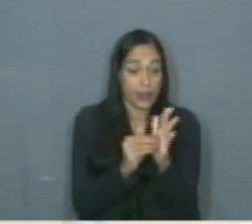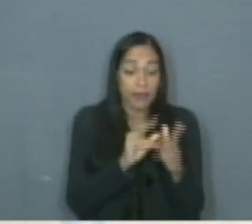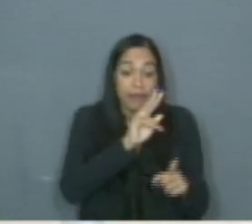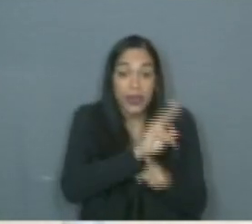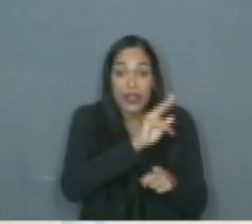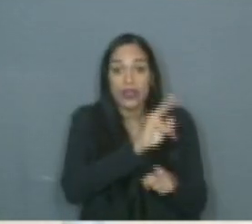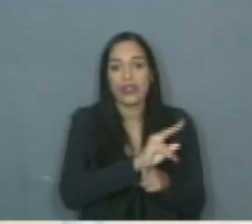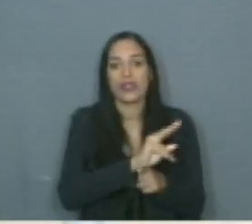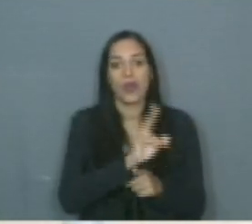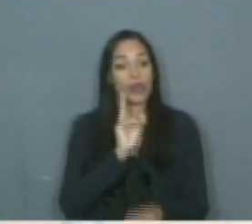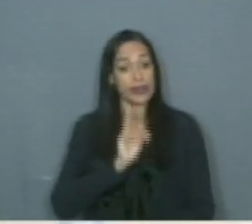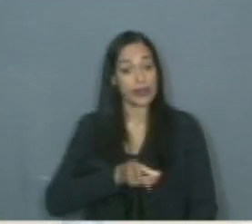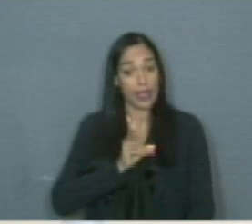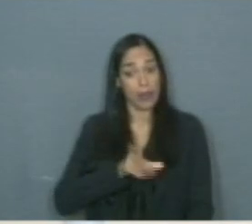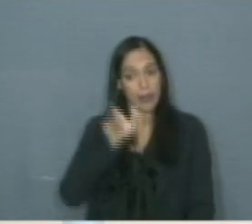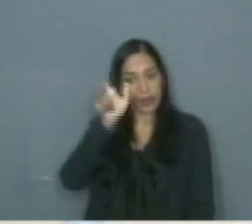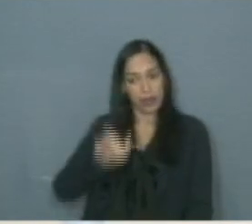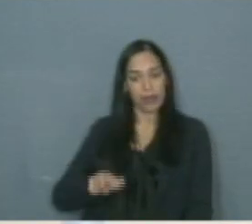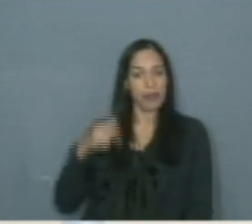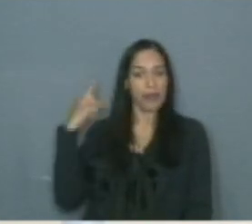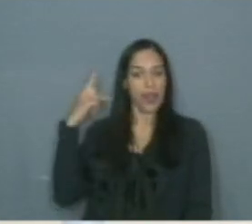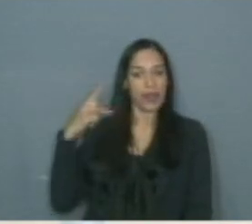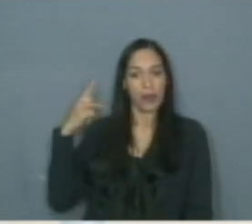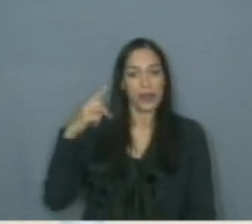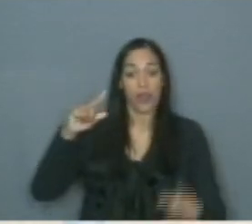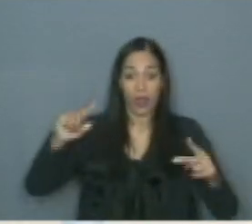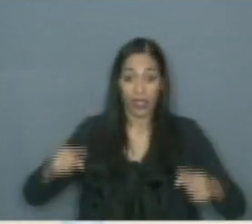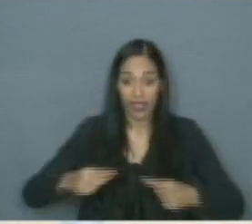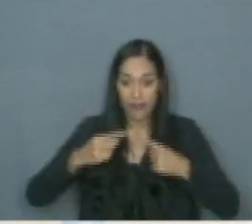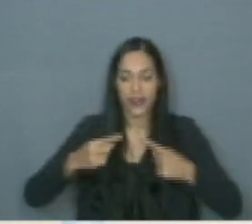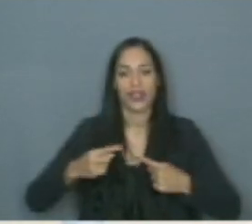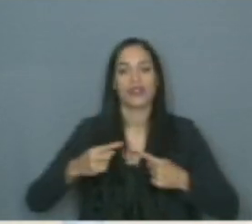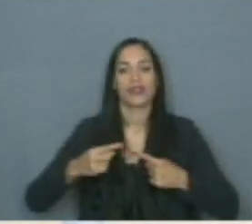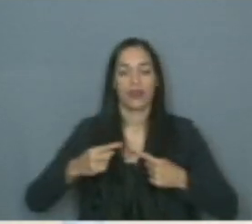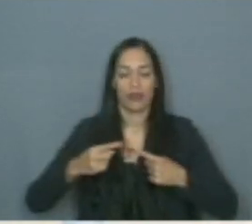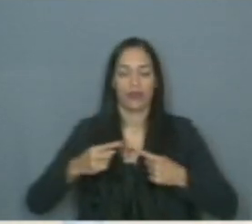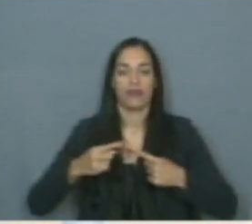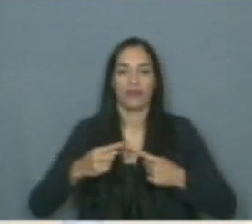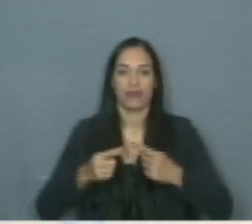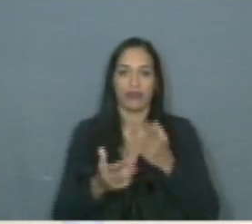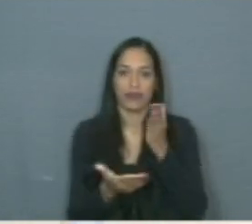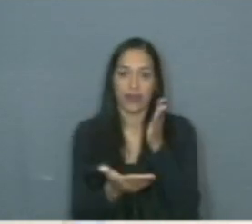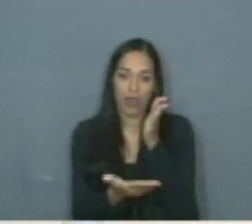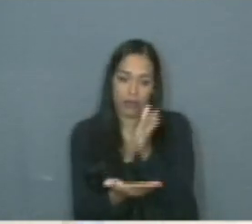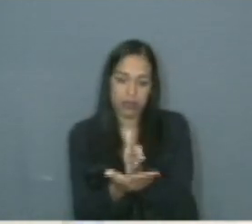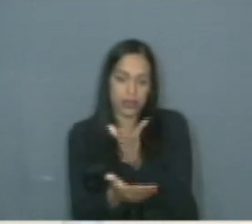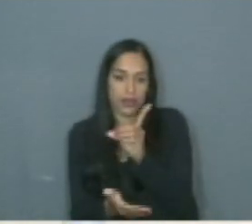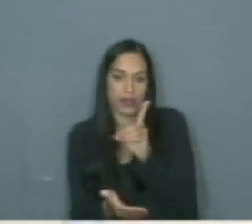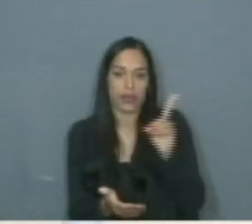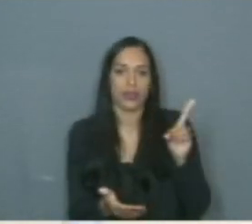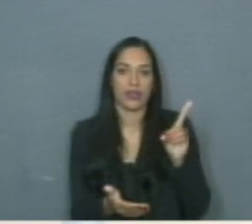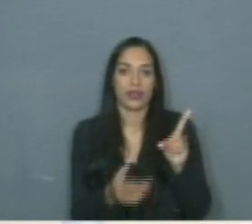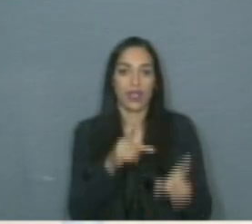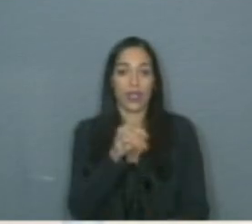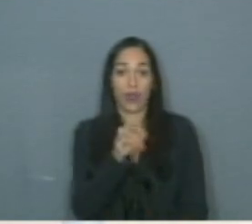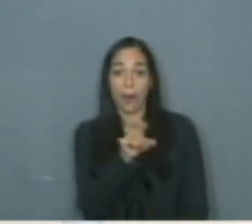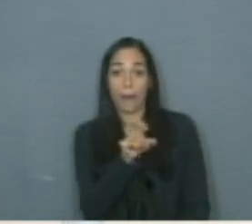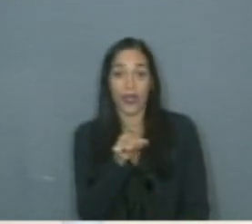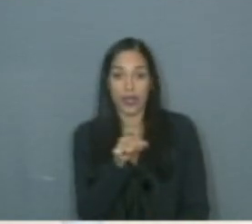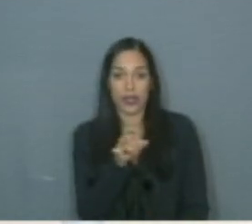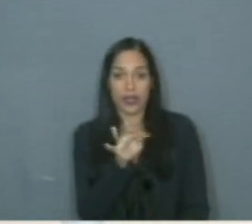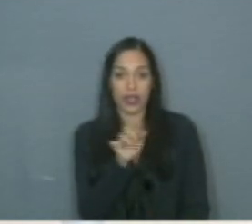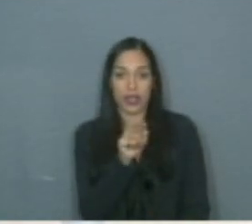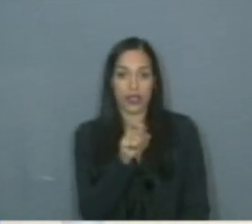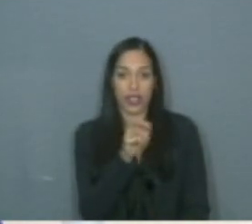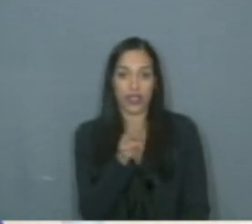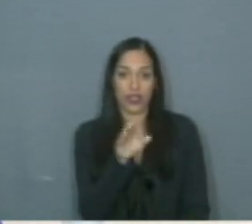que um parlamentar ou algum defensor da extrema-direita profere a mentira de que o PIX está sendo taxado,